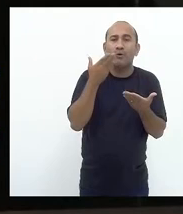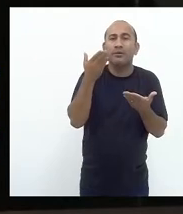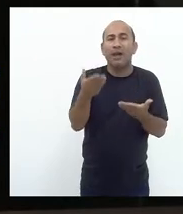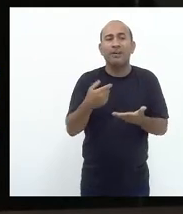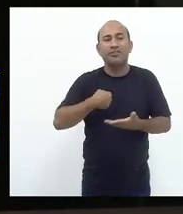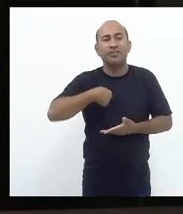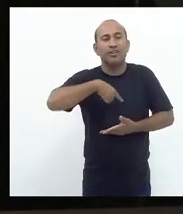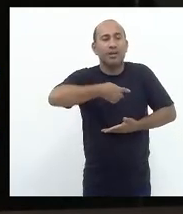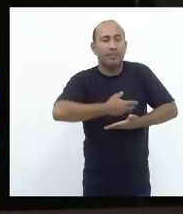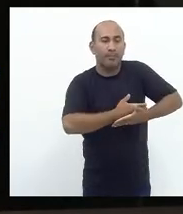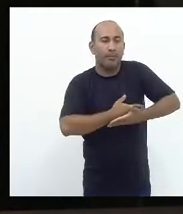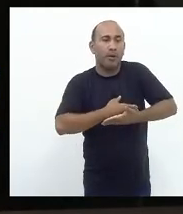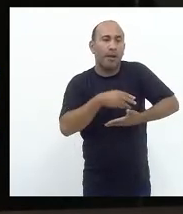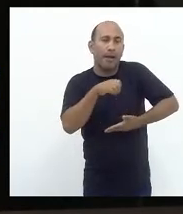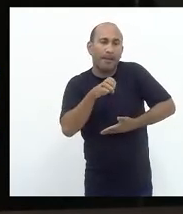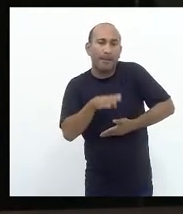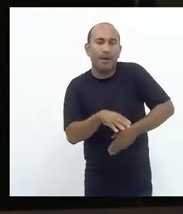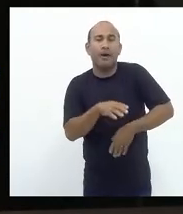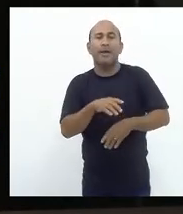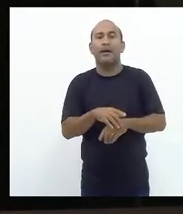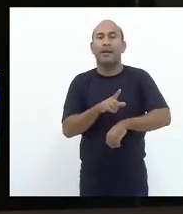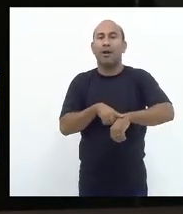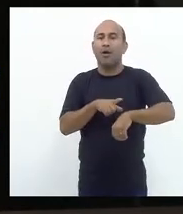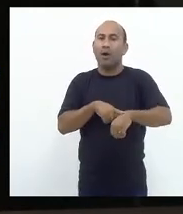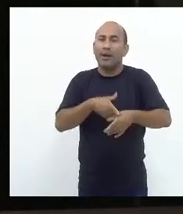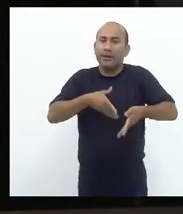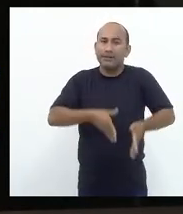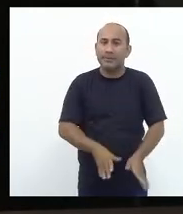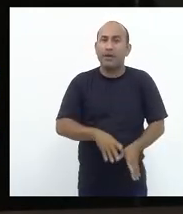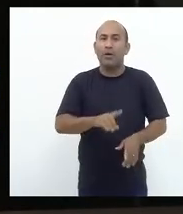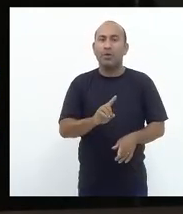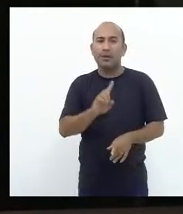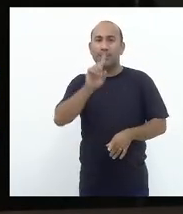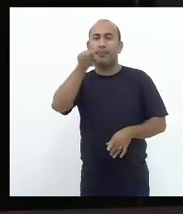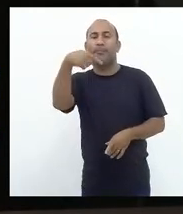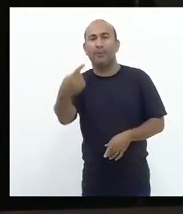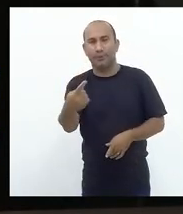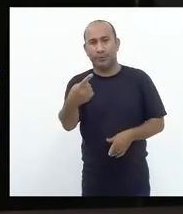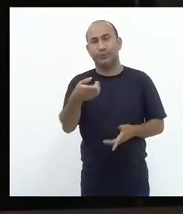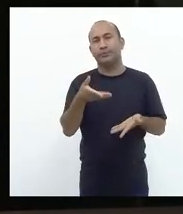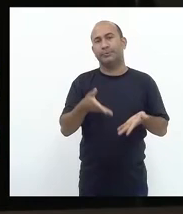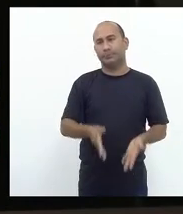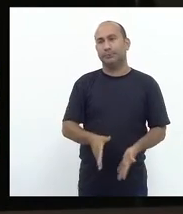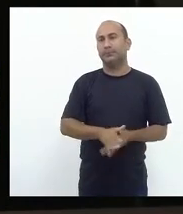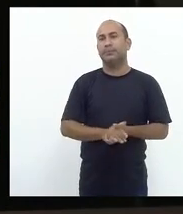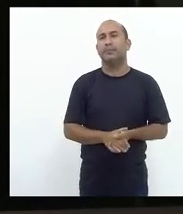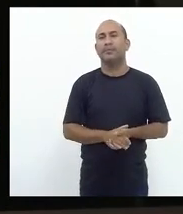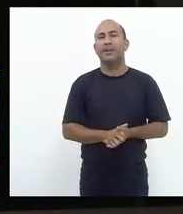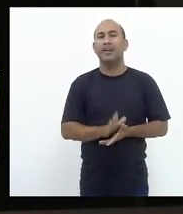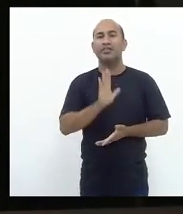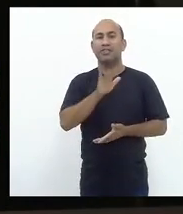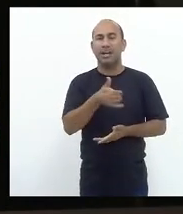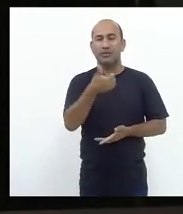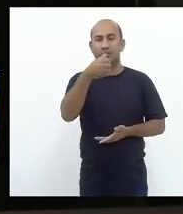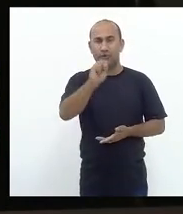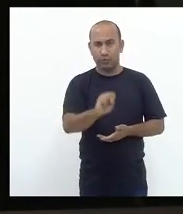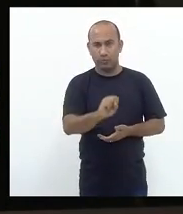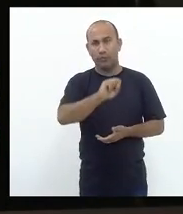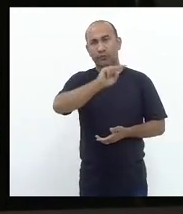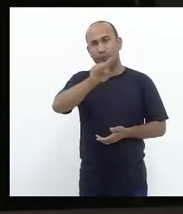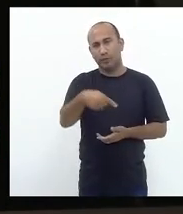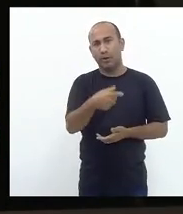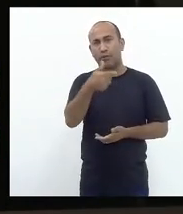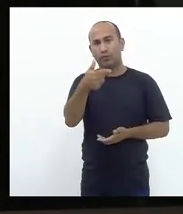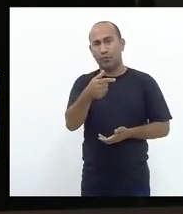hora que nasceu ou após um período de nascimento. Já 18,2% dos órfãos